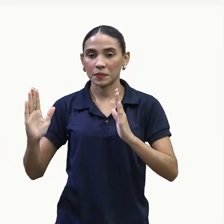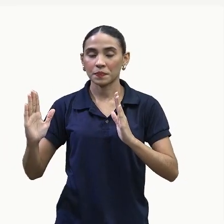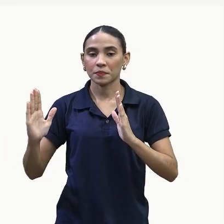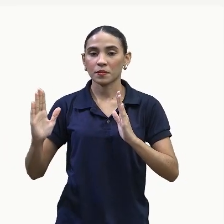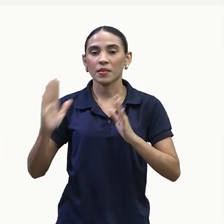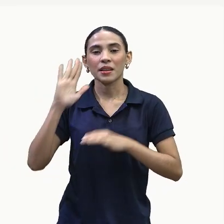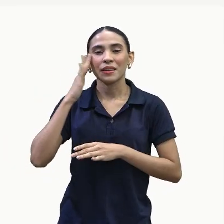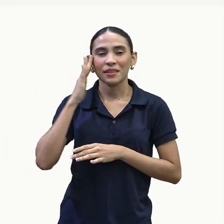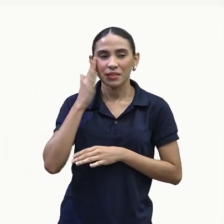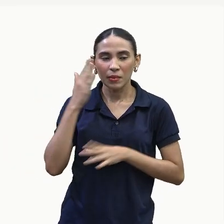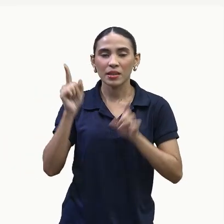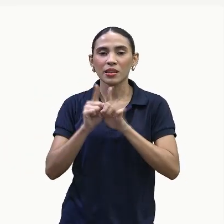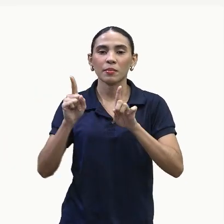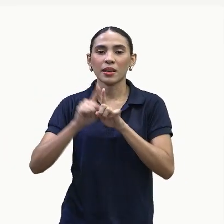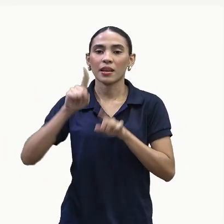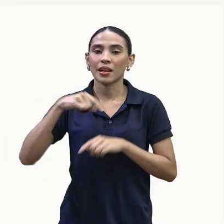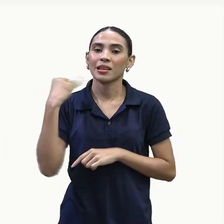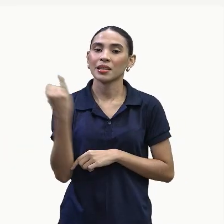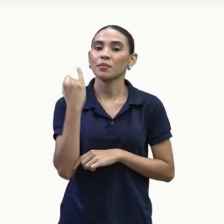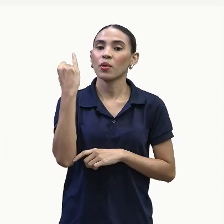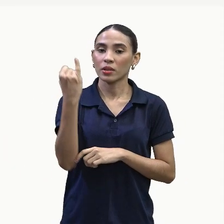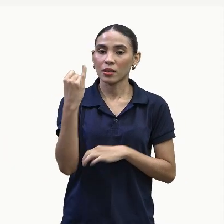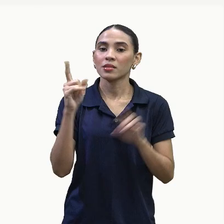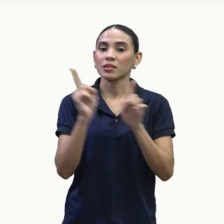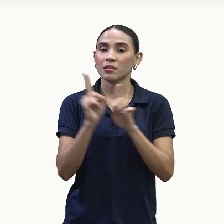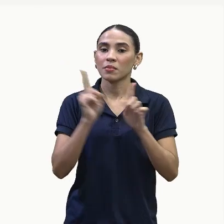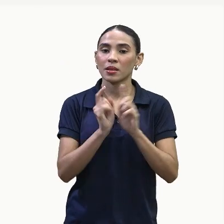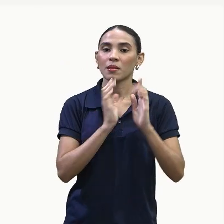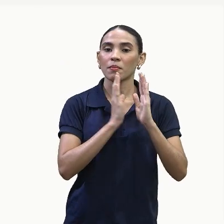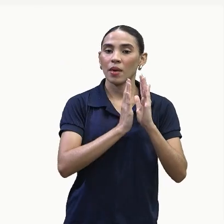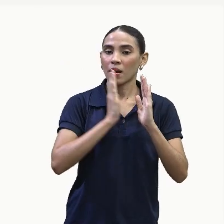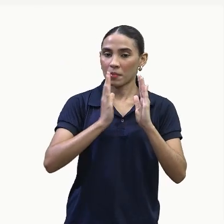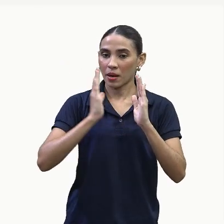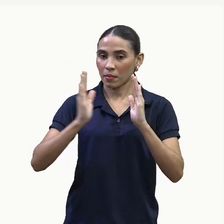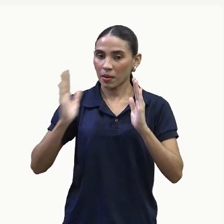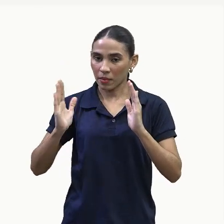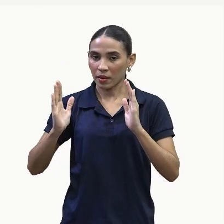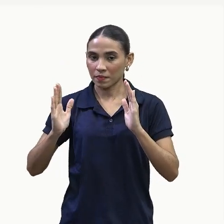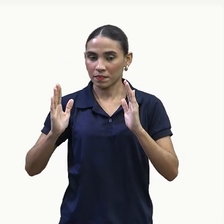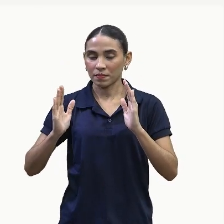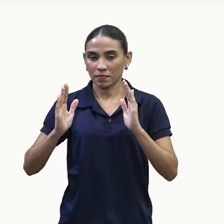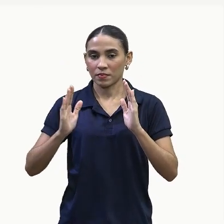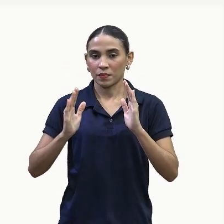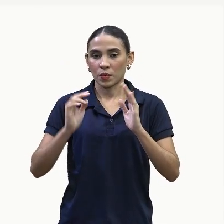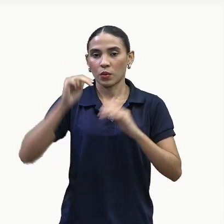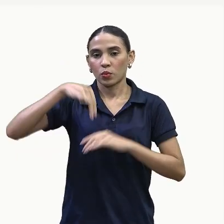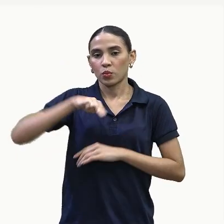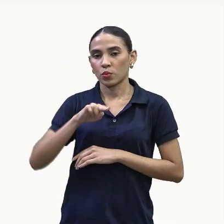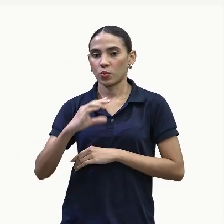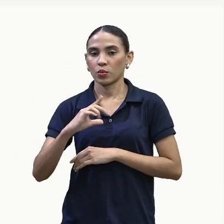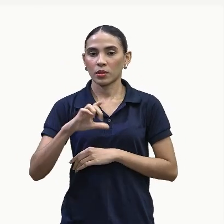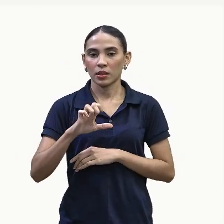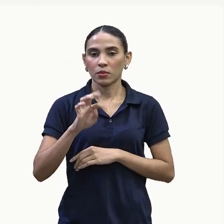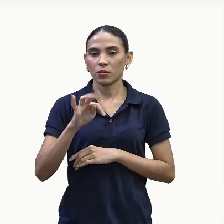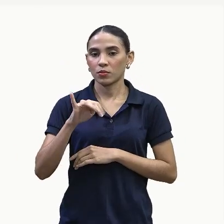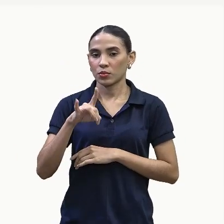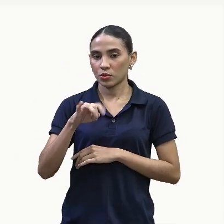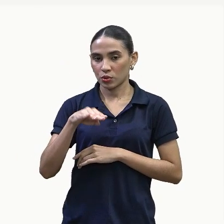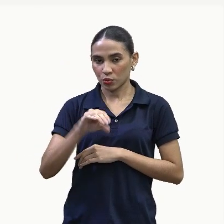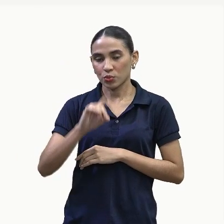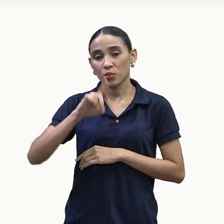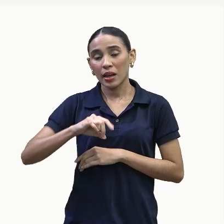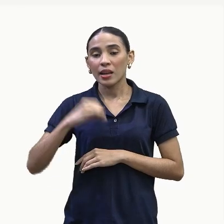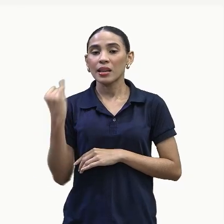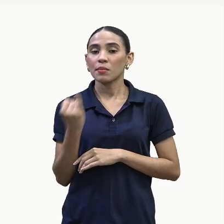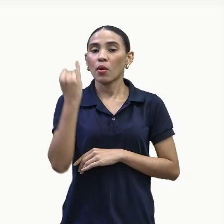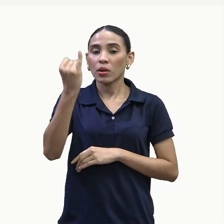esse entendimento ele é crucial, essa sequência de nucleotídeos ela é crucial para entender os